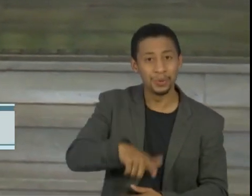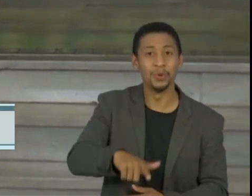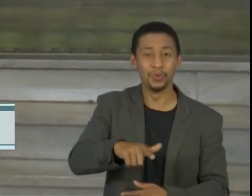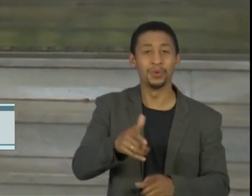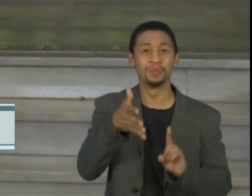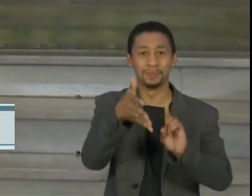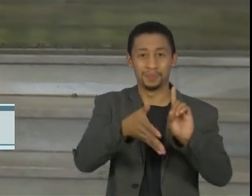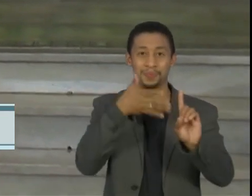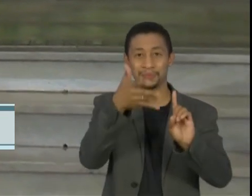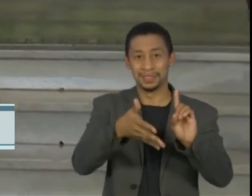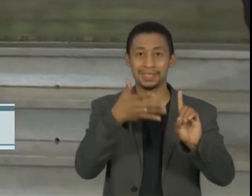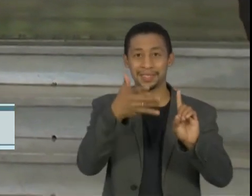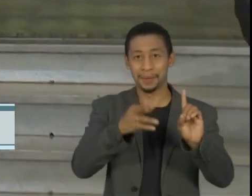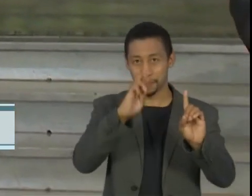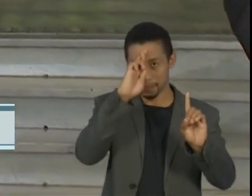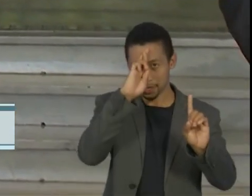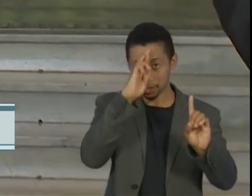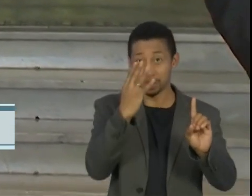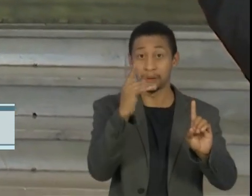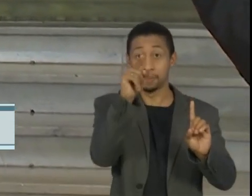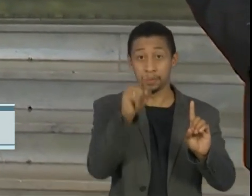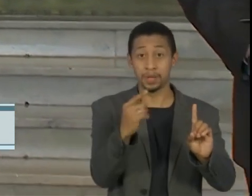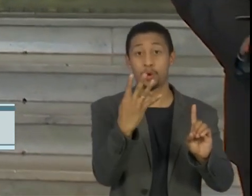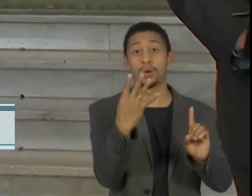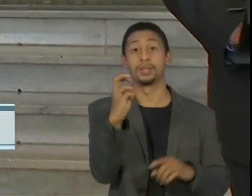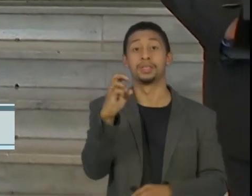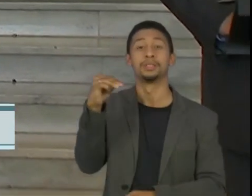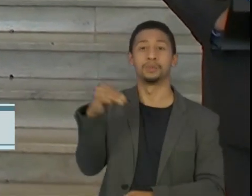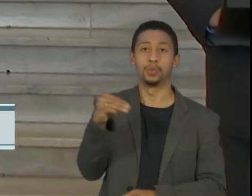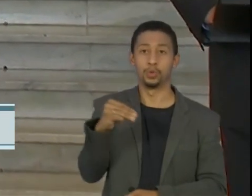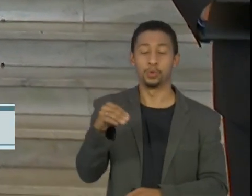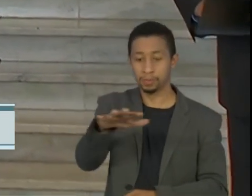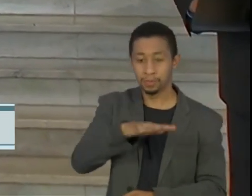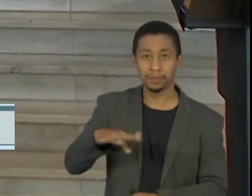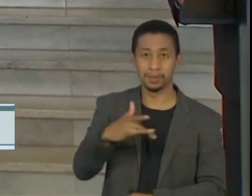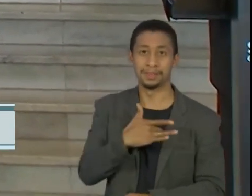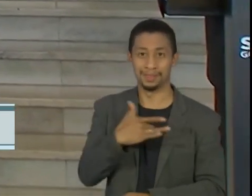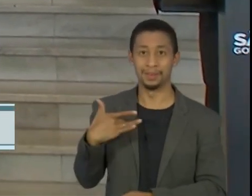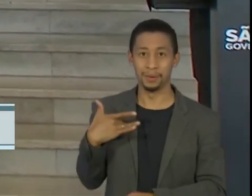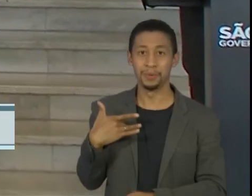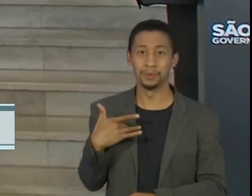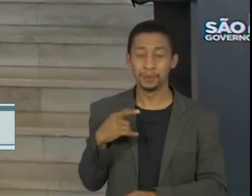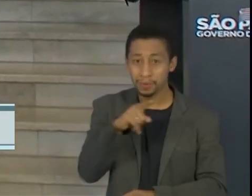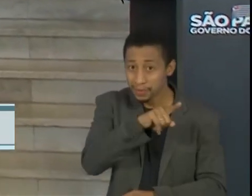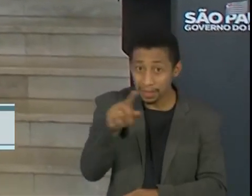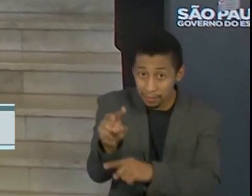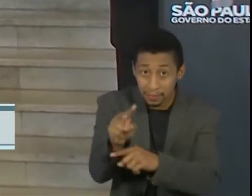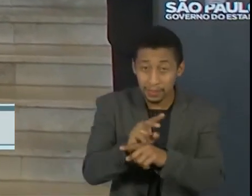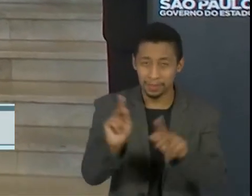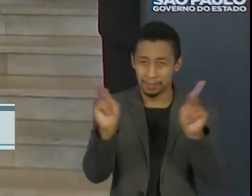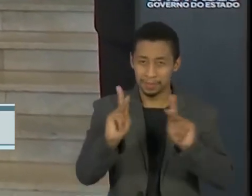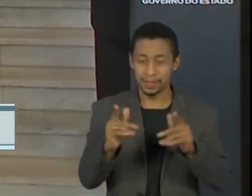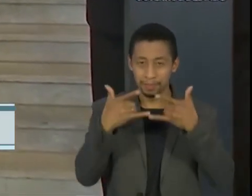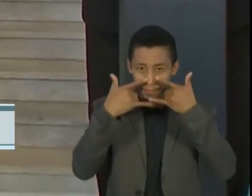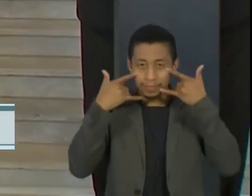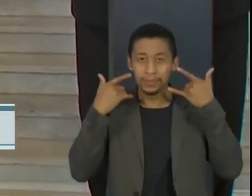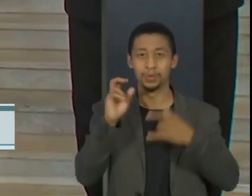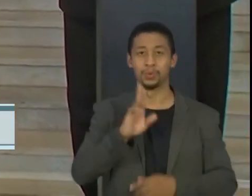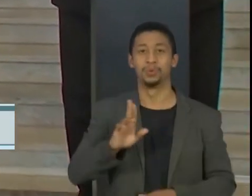das 12h45 com a medicina. Se protejam, estejam bem, fiquem em paz, usem máscara.